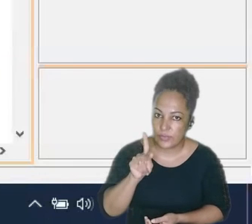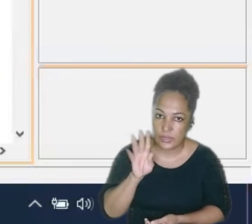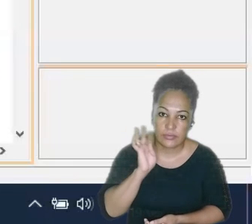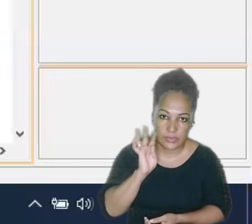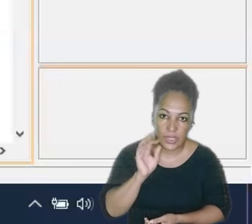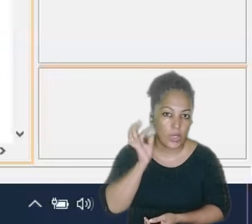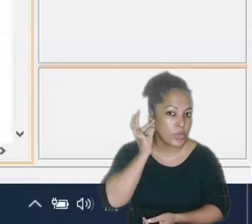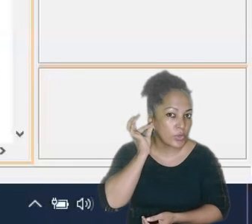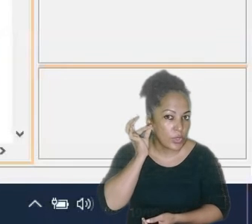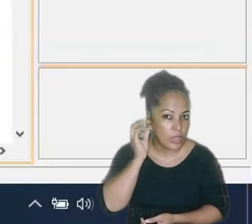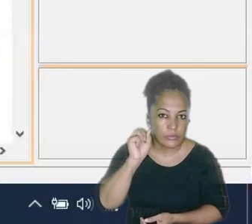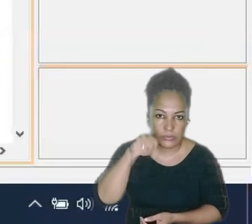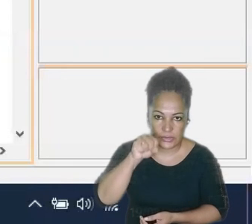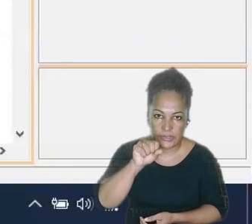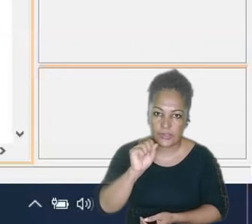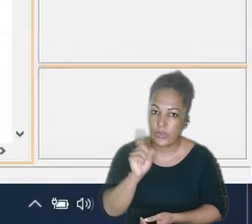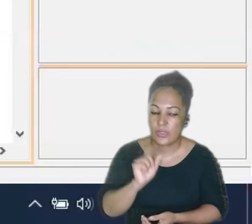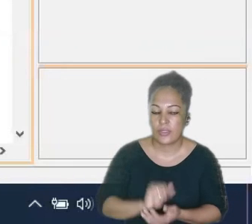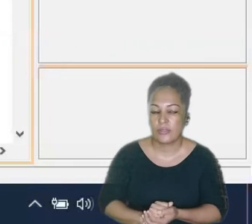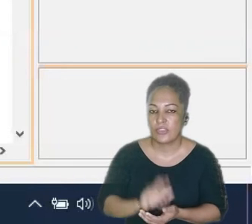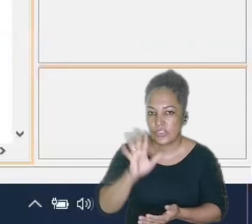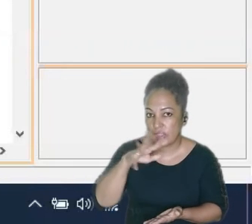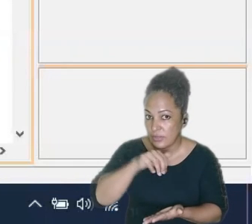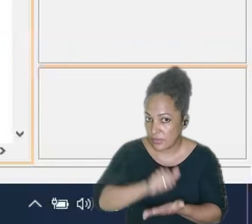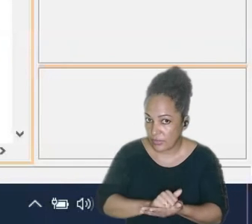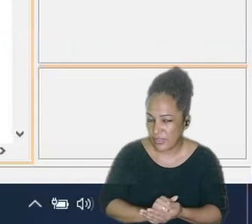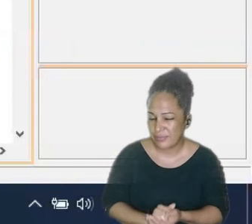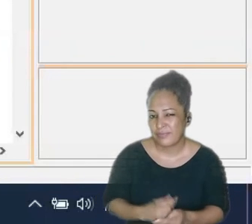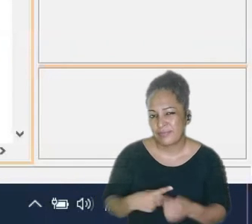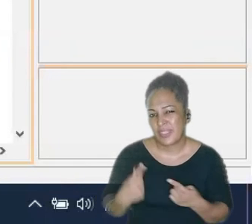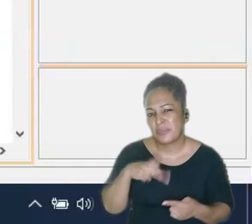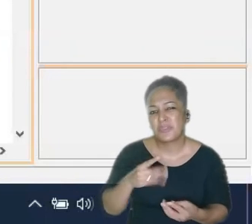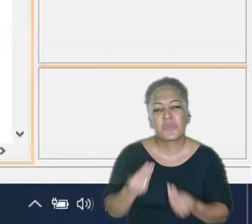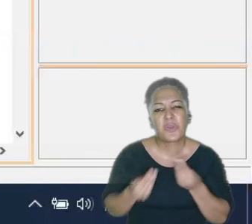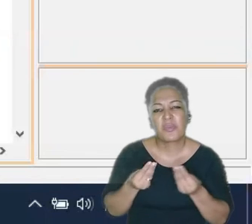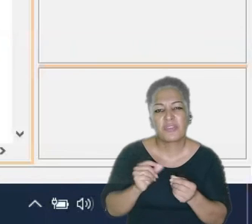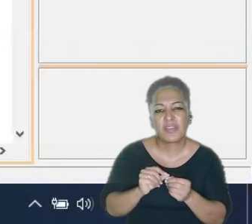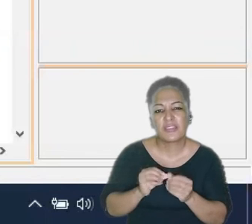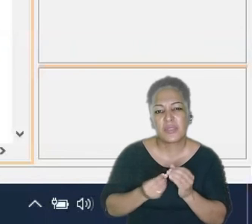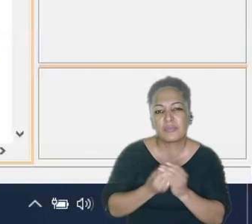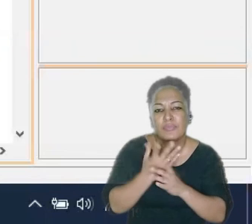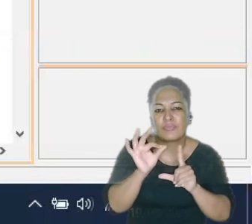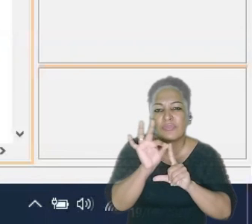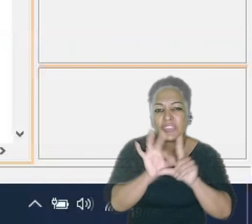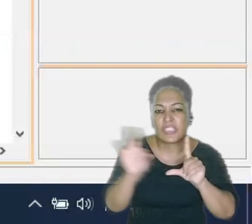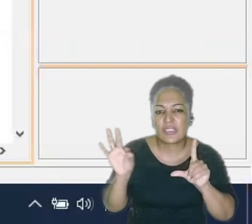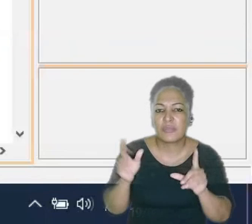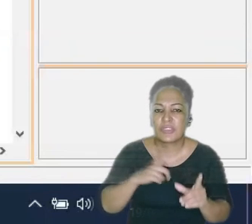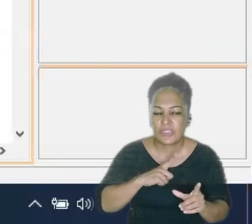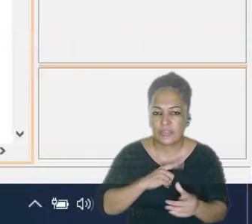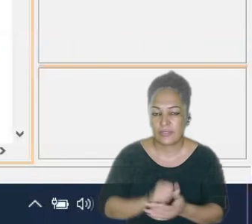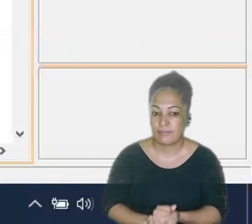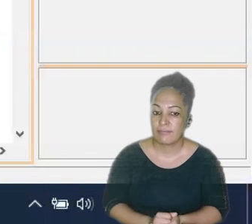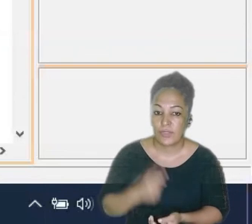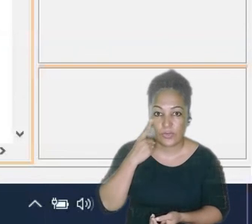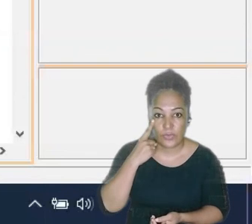Ok? Belezinha? Top, sim ou não? Tá aqui salvinho meu diagrama. Professor, como é que faz para abrir um diagrama